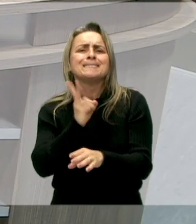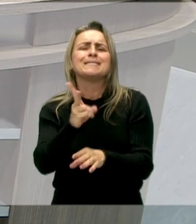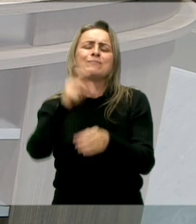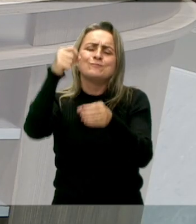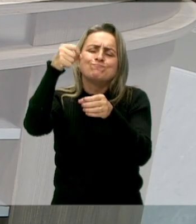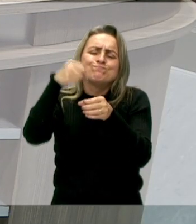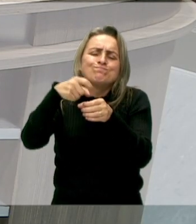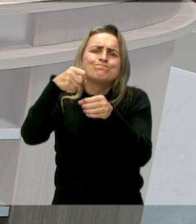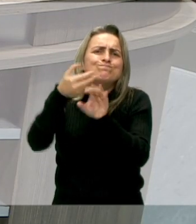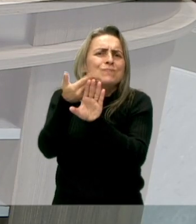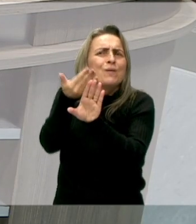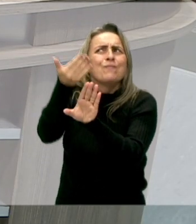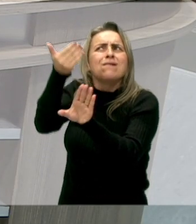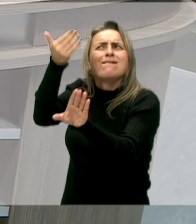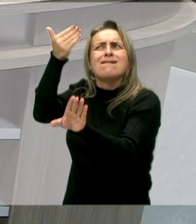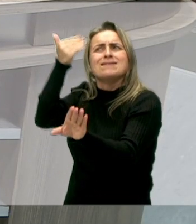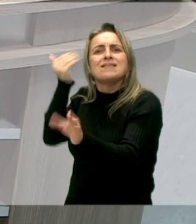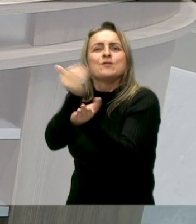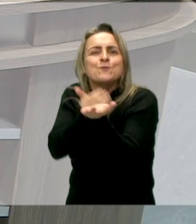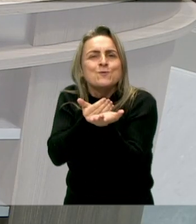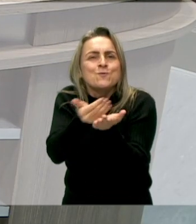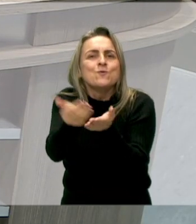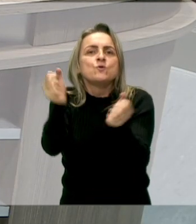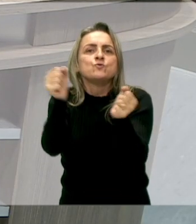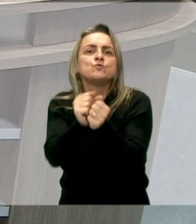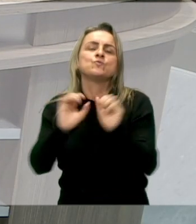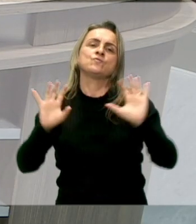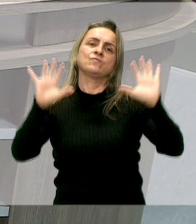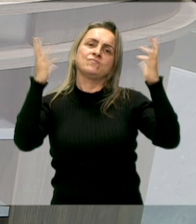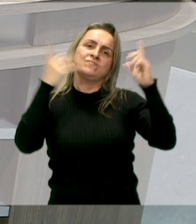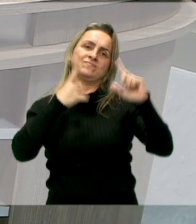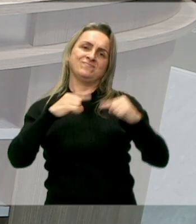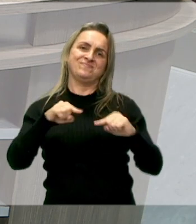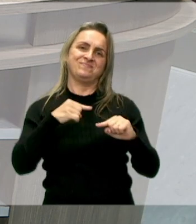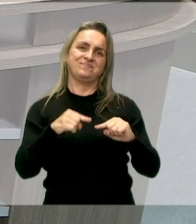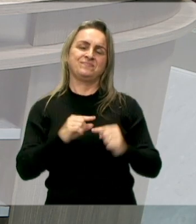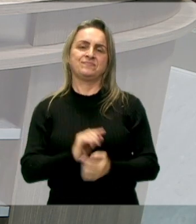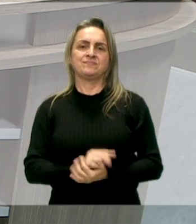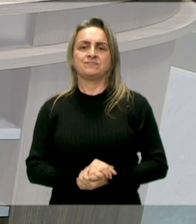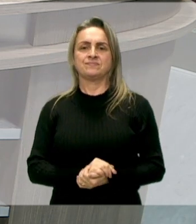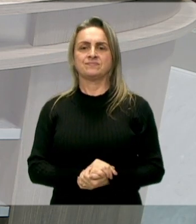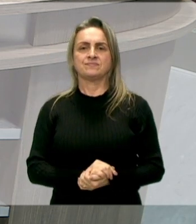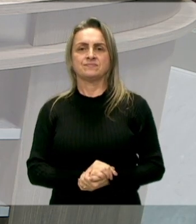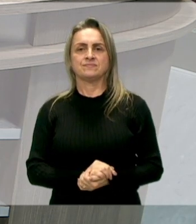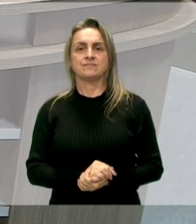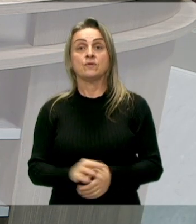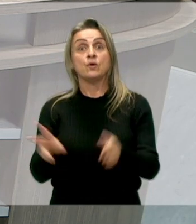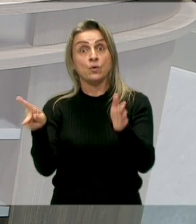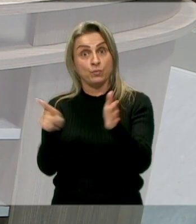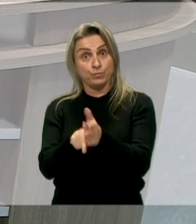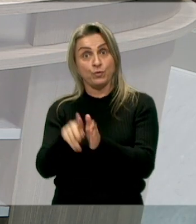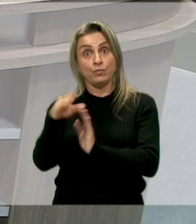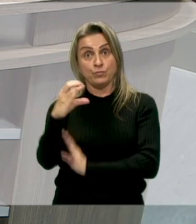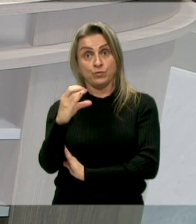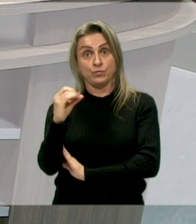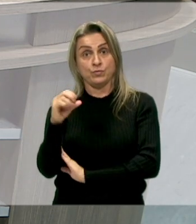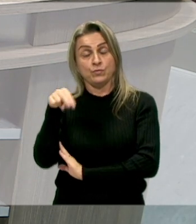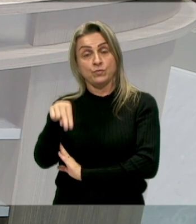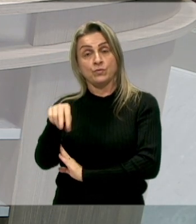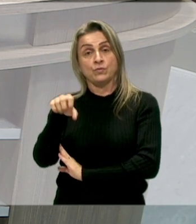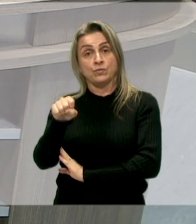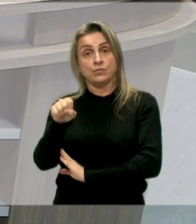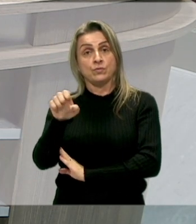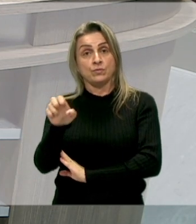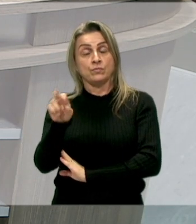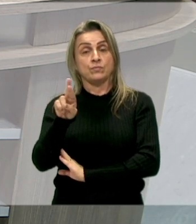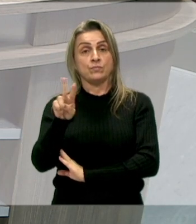exatamente pelo Festival de Música, né? O próprio conservatório e o curso de música, né, da universidade, eu penso que o festival